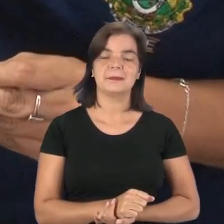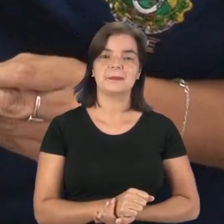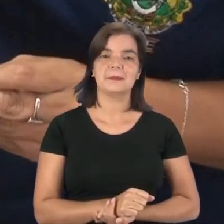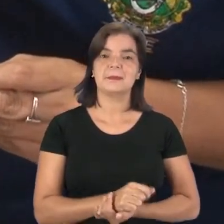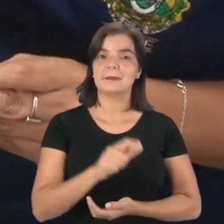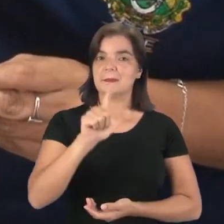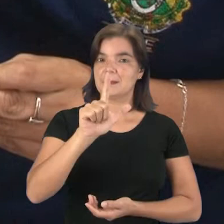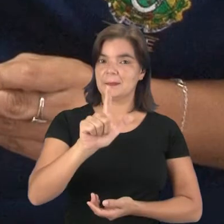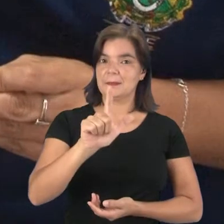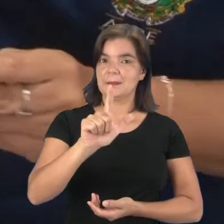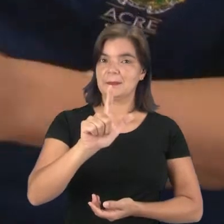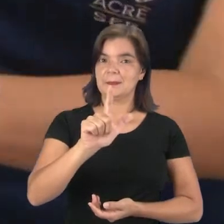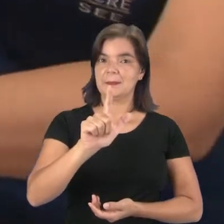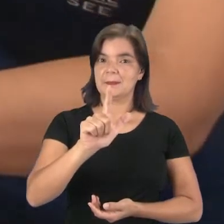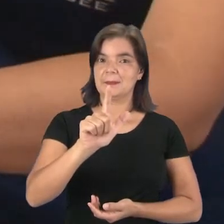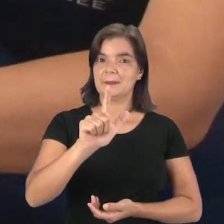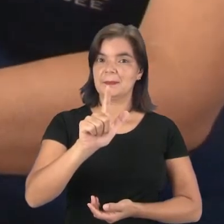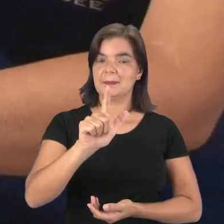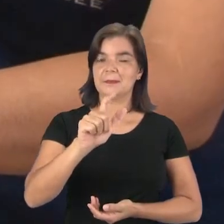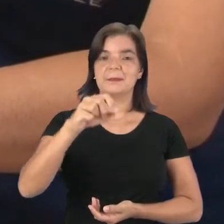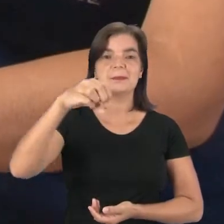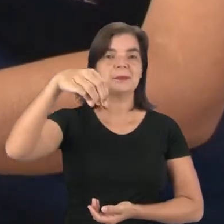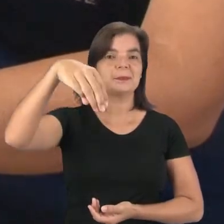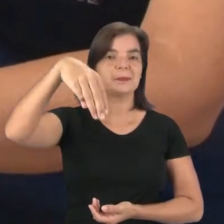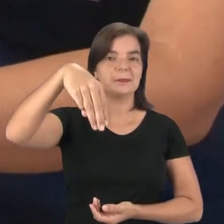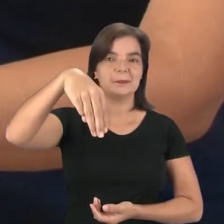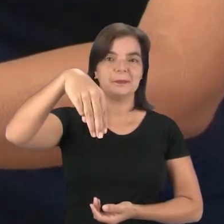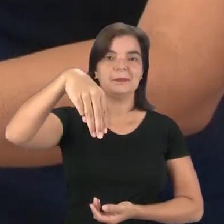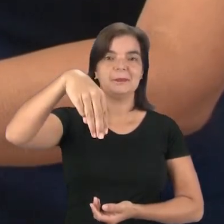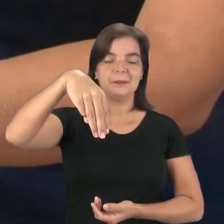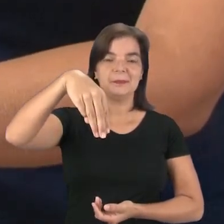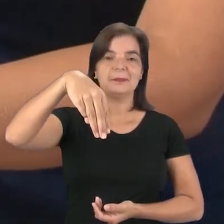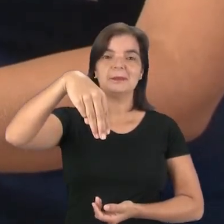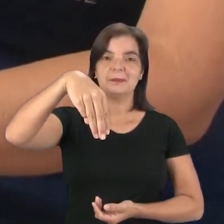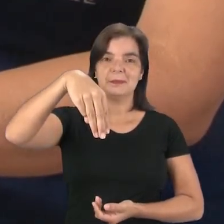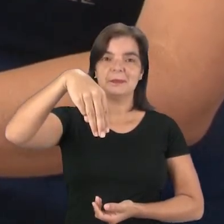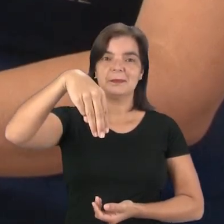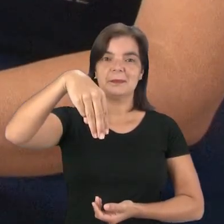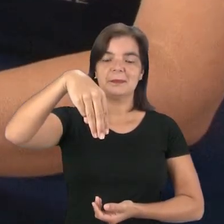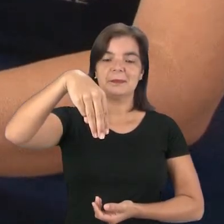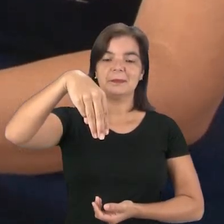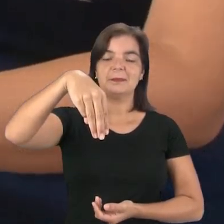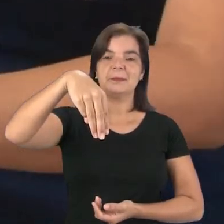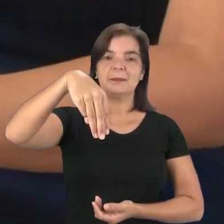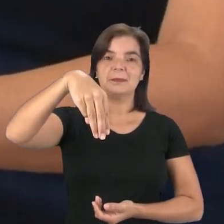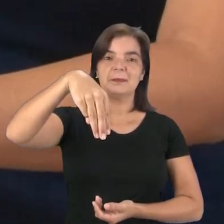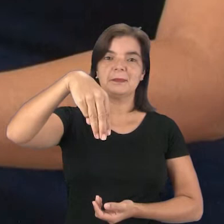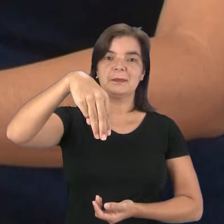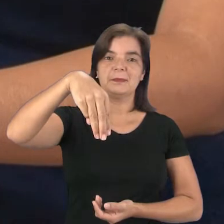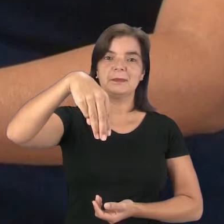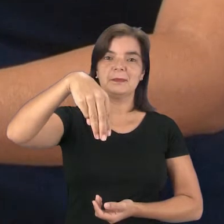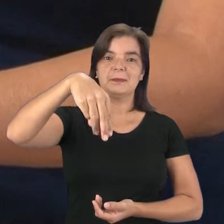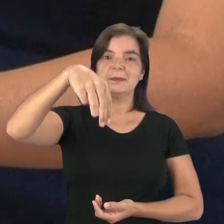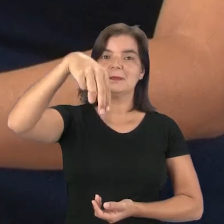Oi Helen bem a letra é me muito bem é